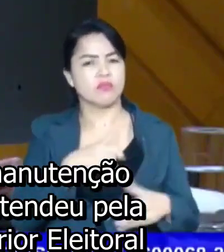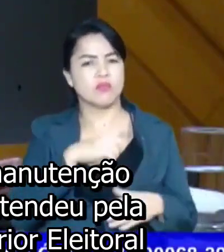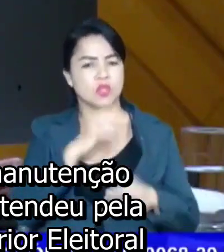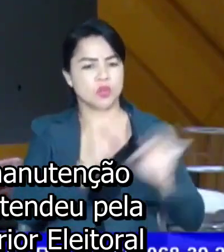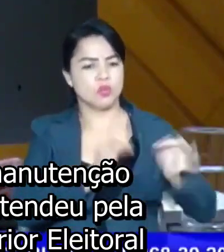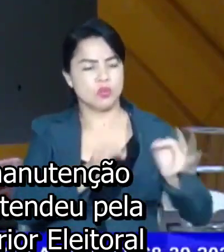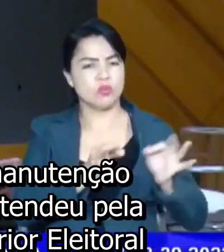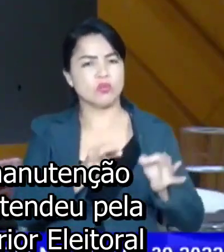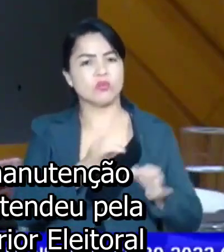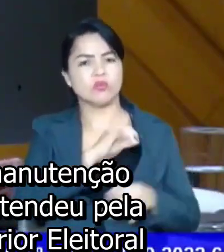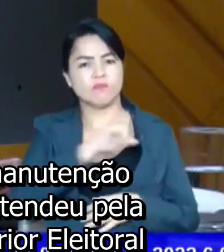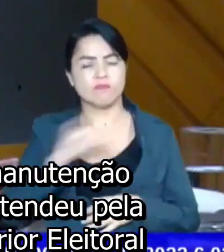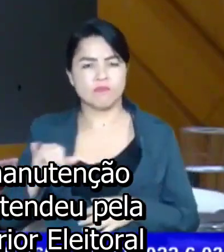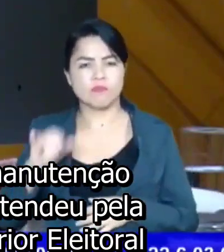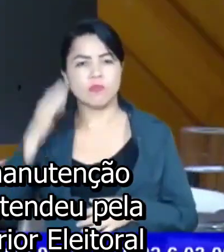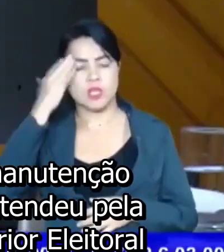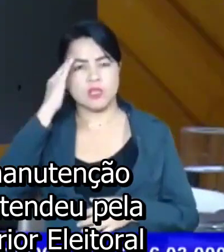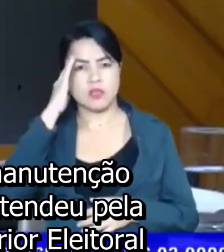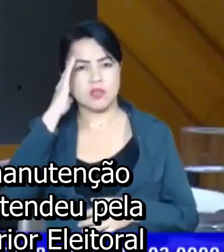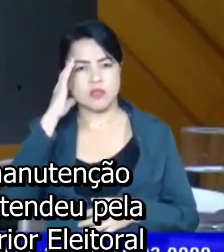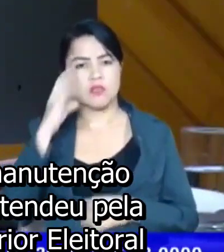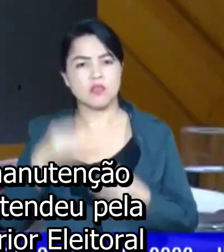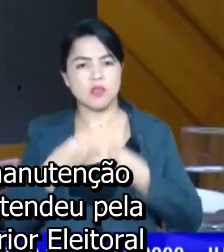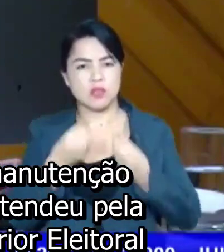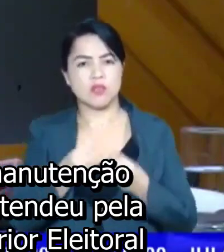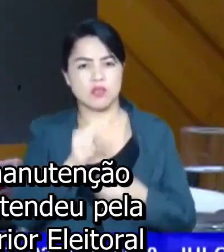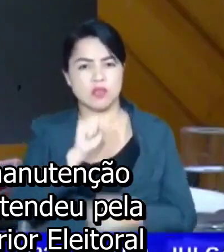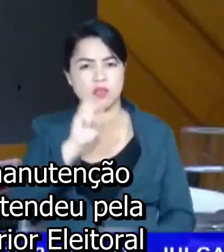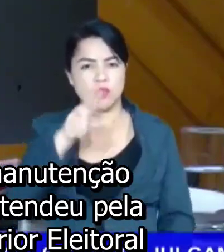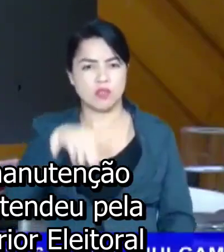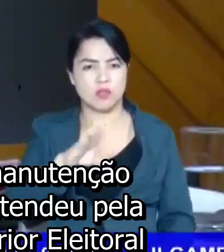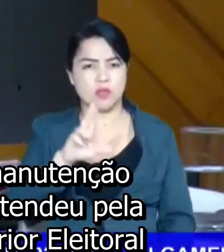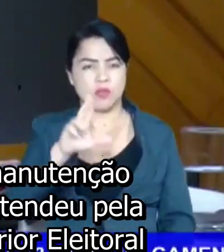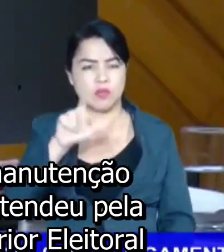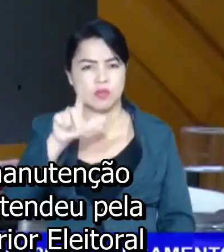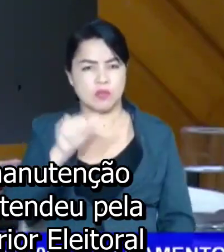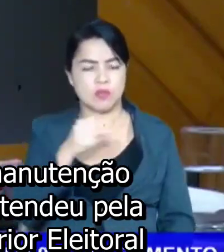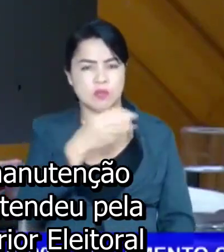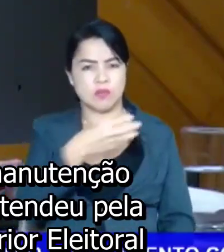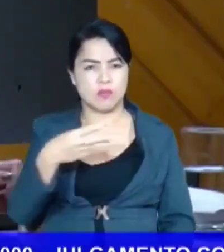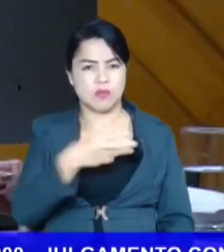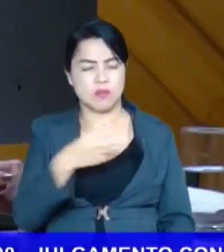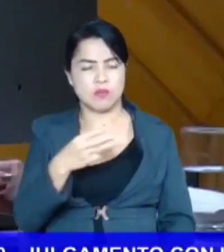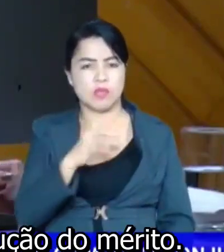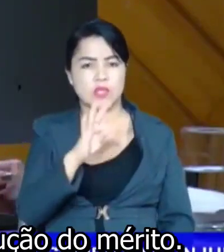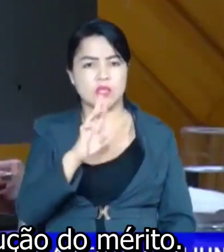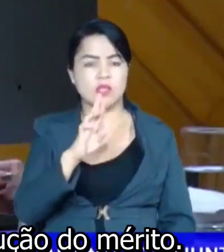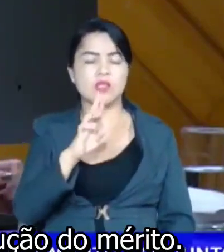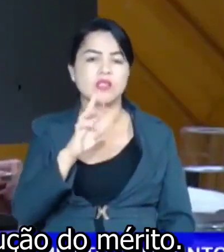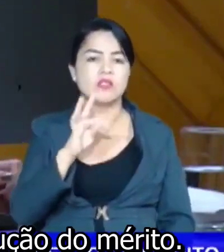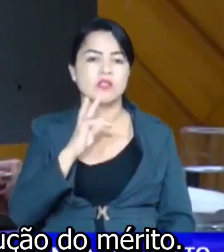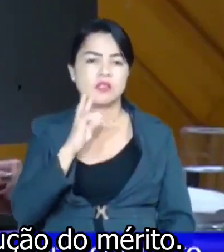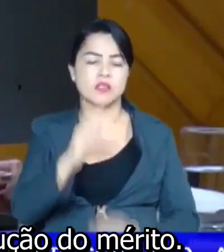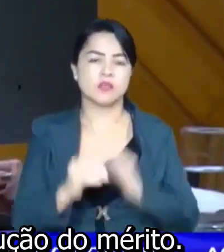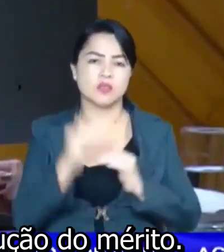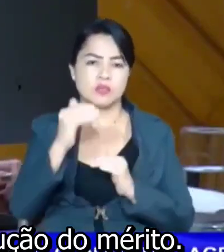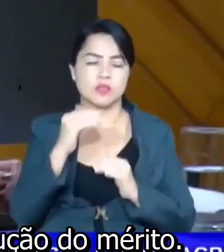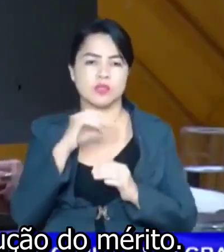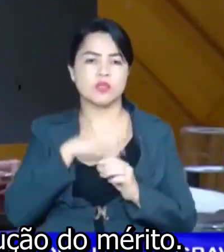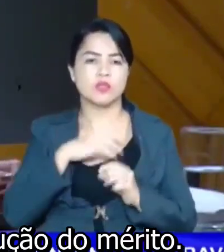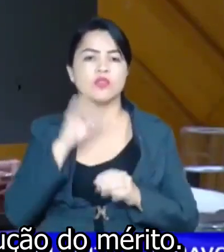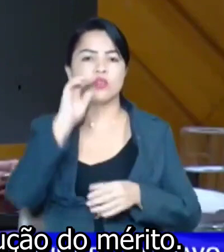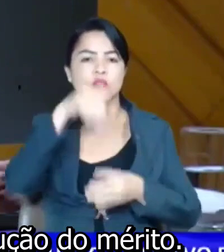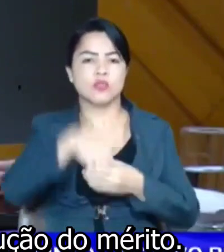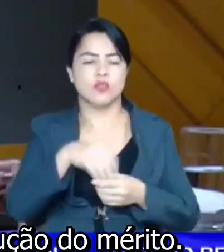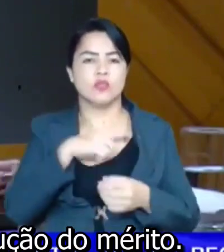de retratação, entendeu pela aplicabilidade da súmula 33 do Tribunal Superior Eleitoral, revogou a decisão agravada